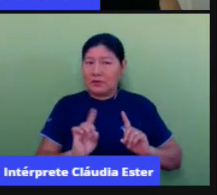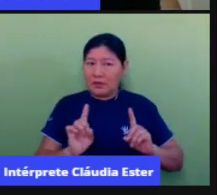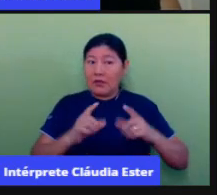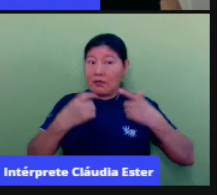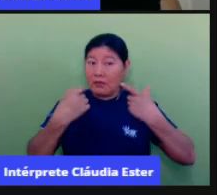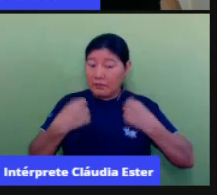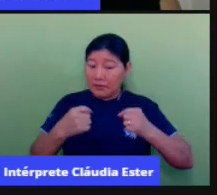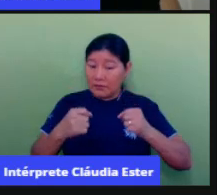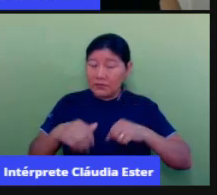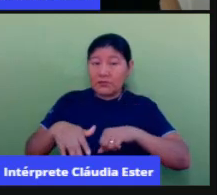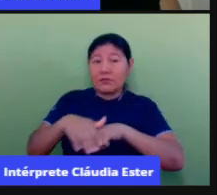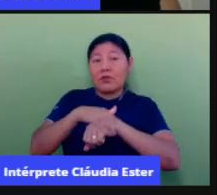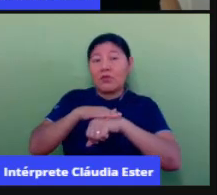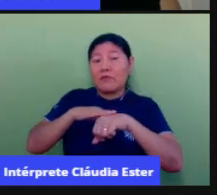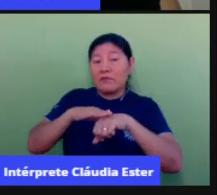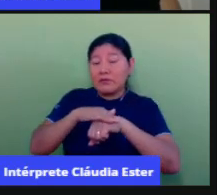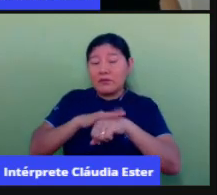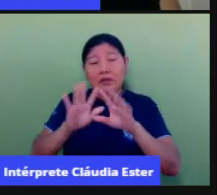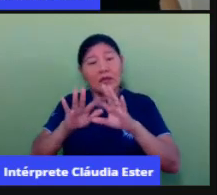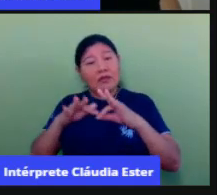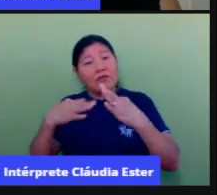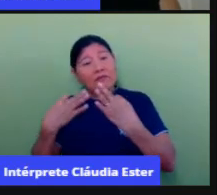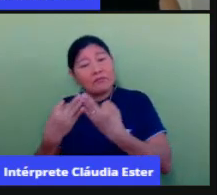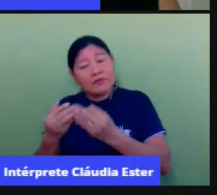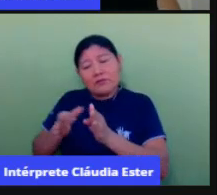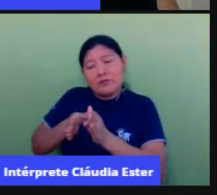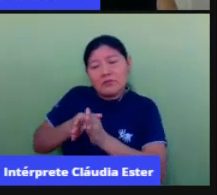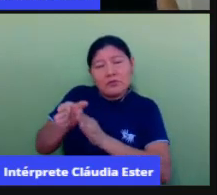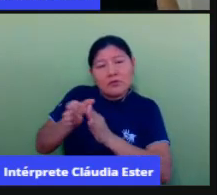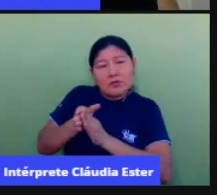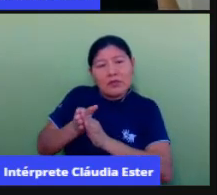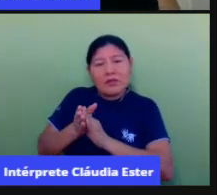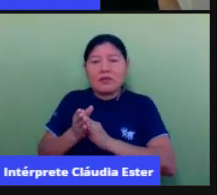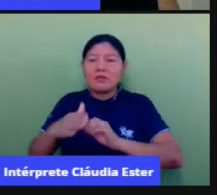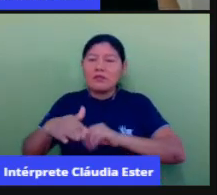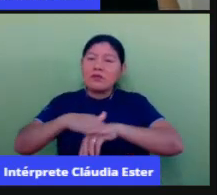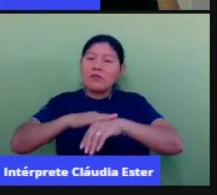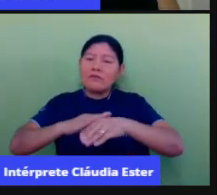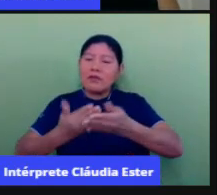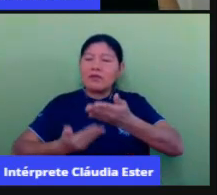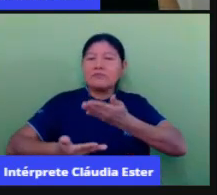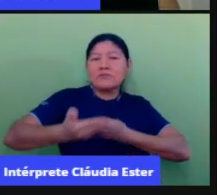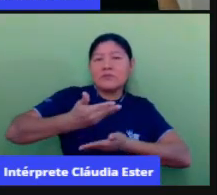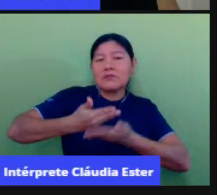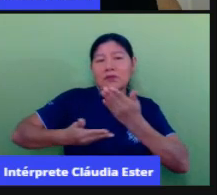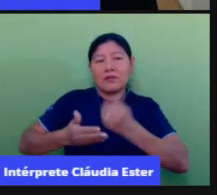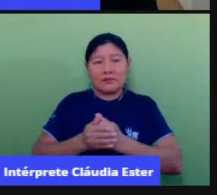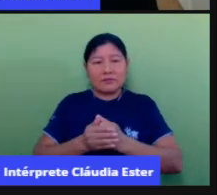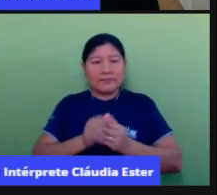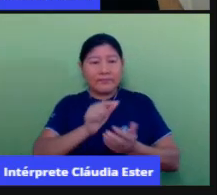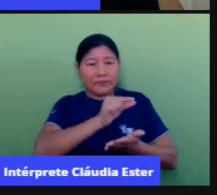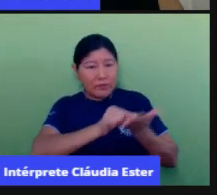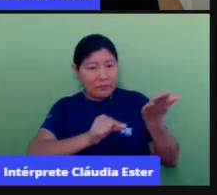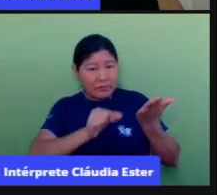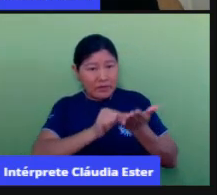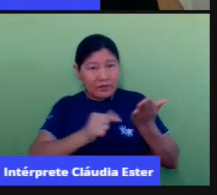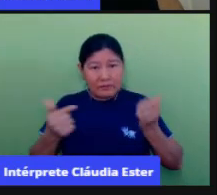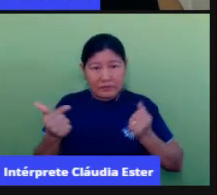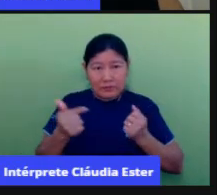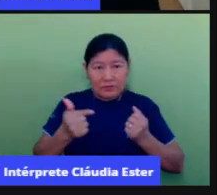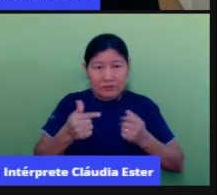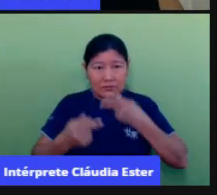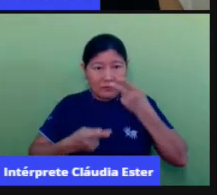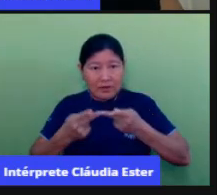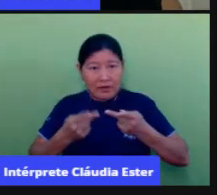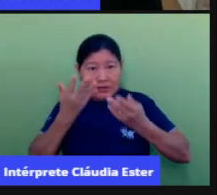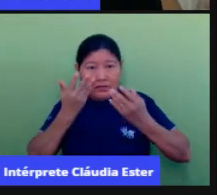chama essa família para perto, dê uma orientação direta a essa família também. Aqui no parágrafo 2 ele diz, as crianças, eles têm